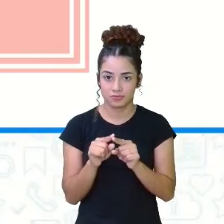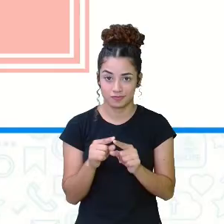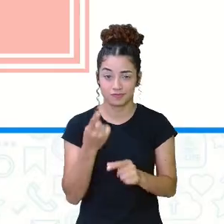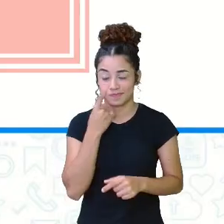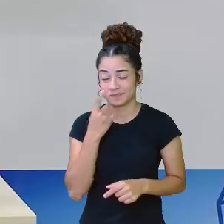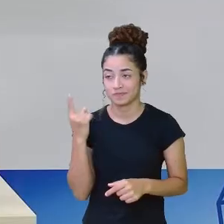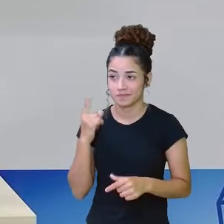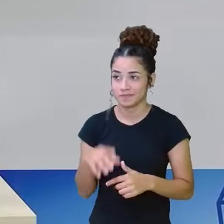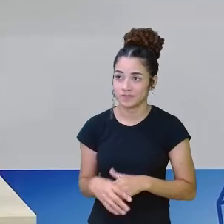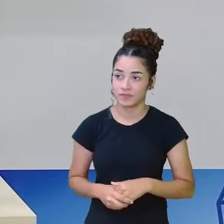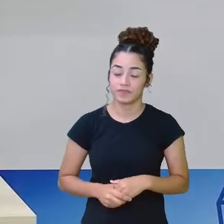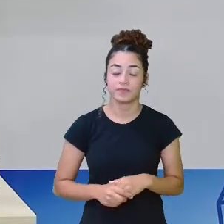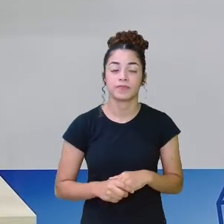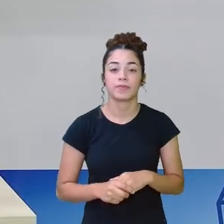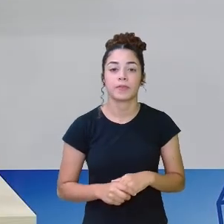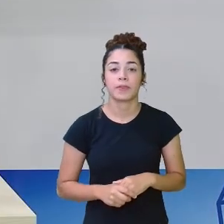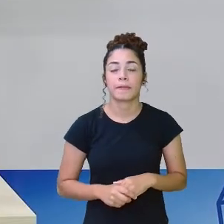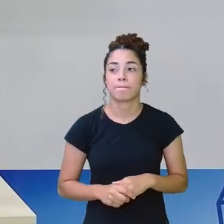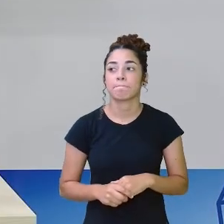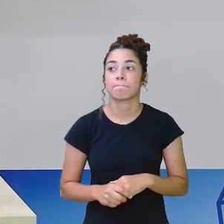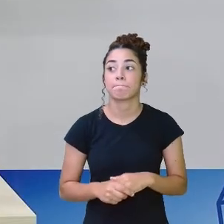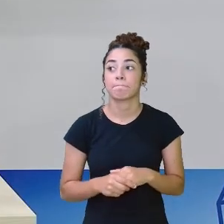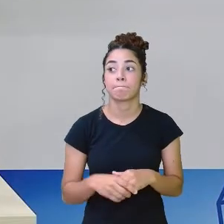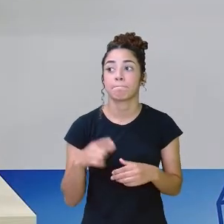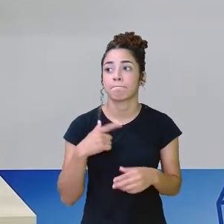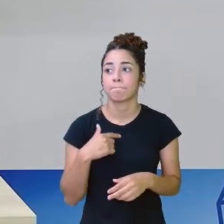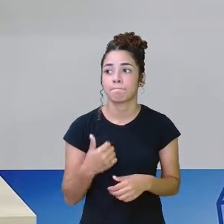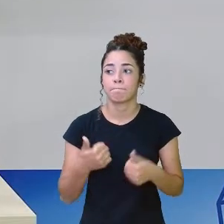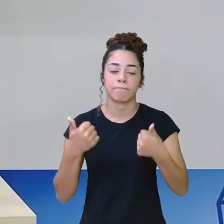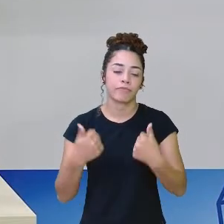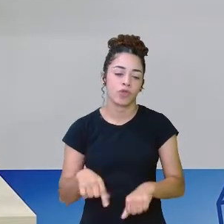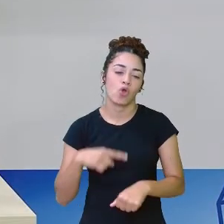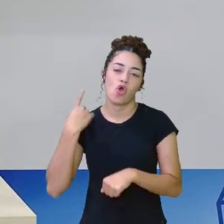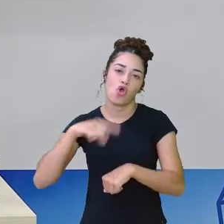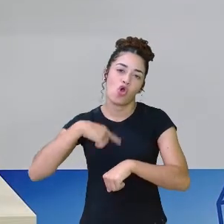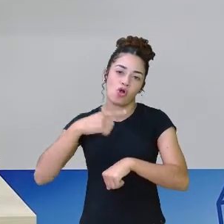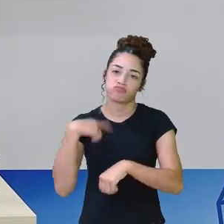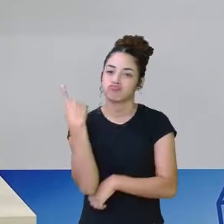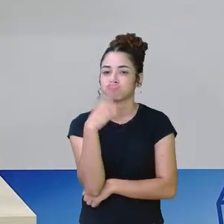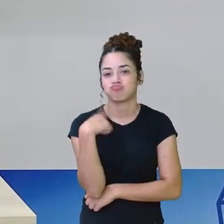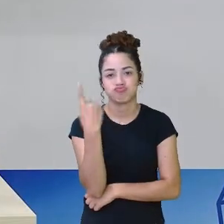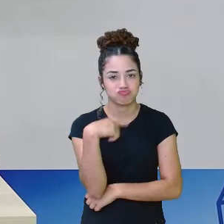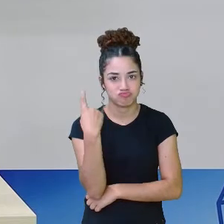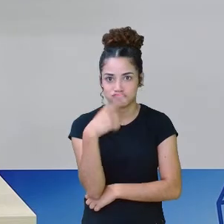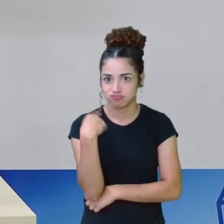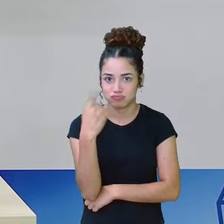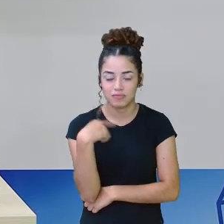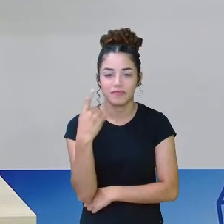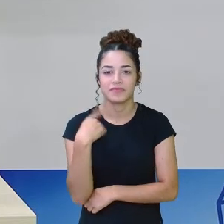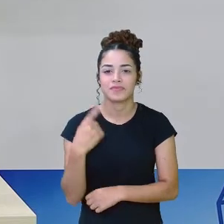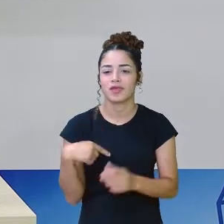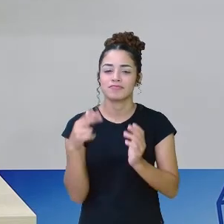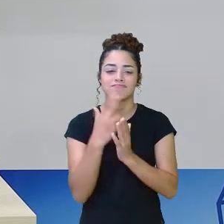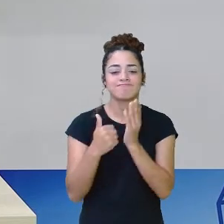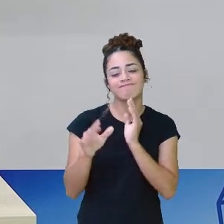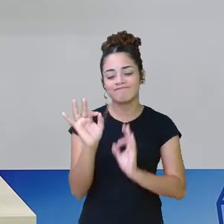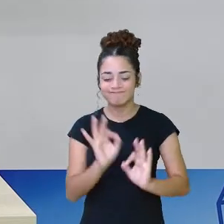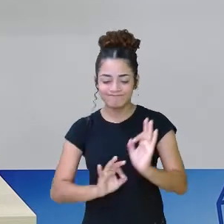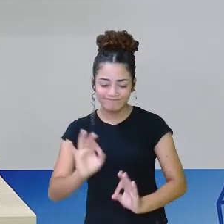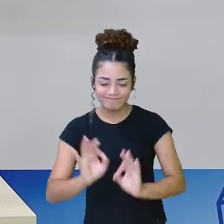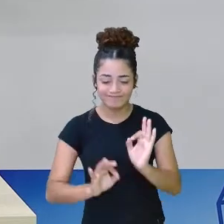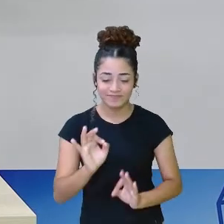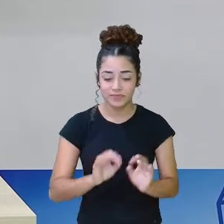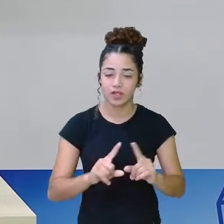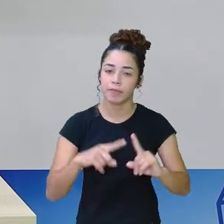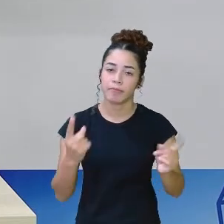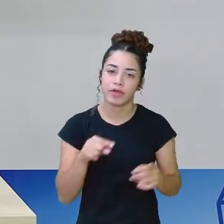essa. Eu ficaria aqui horas fazendo figuras poligonais, mas vocês sabem